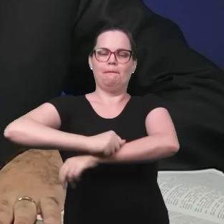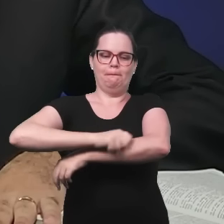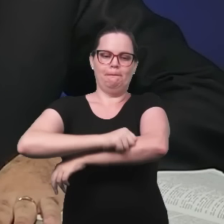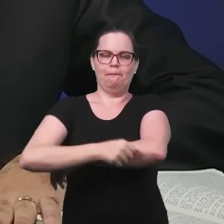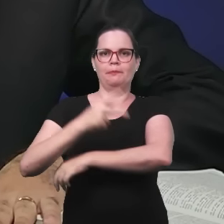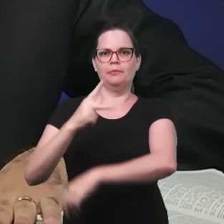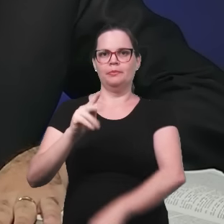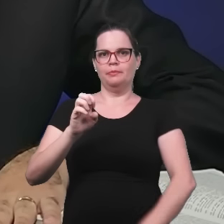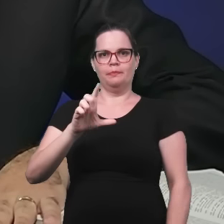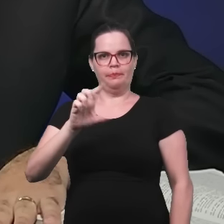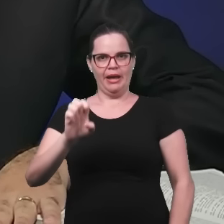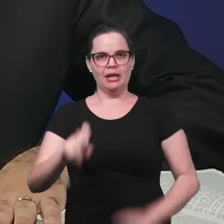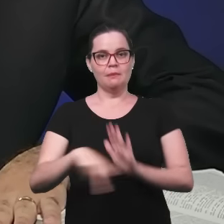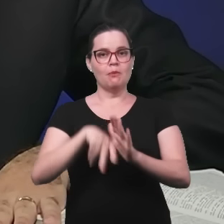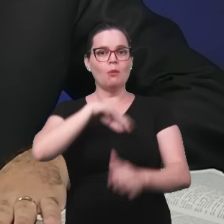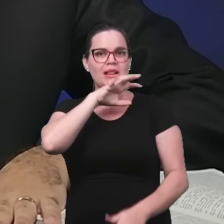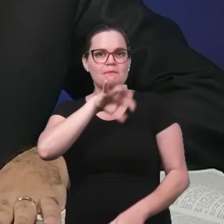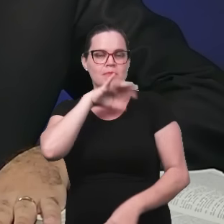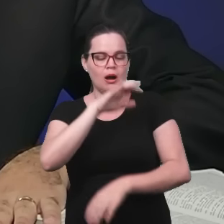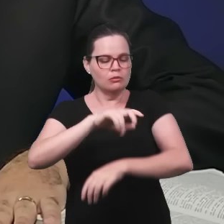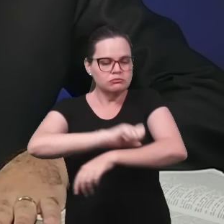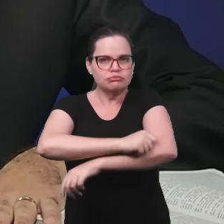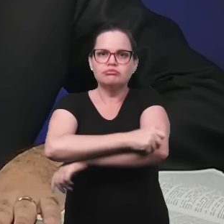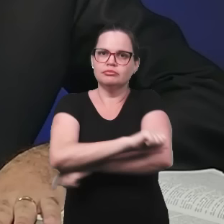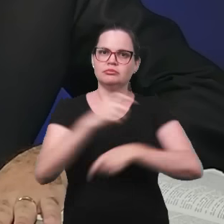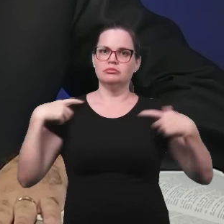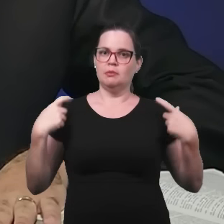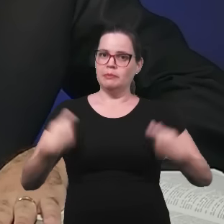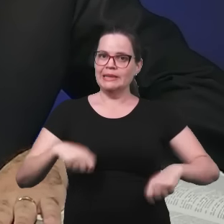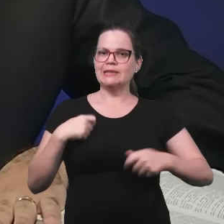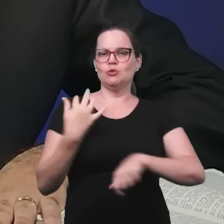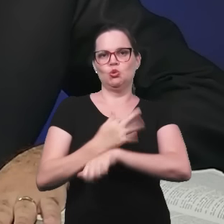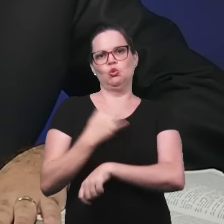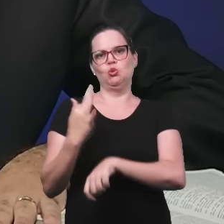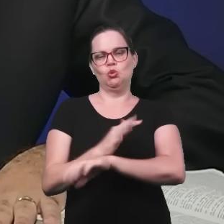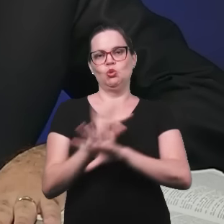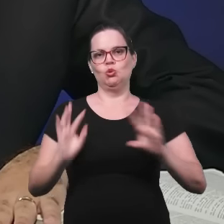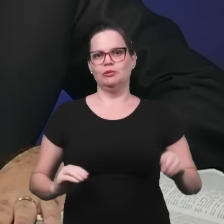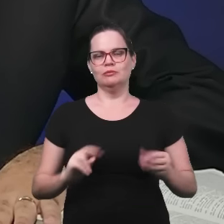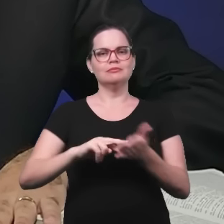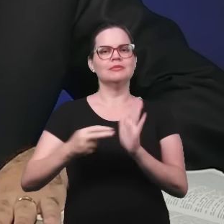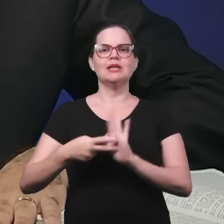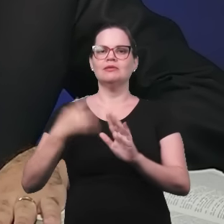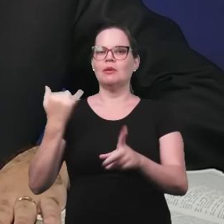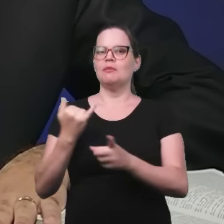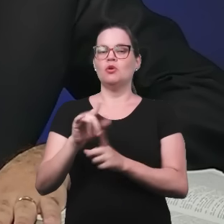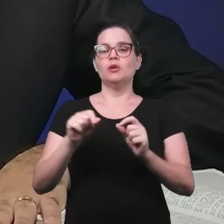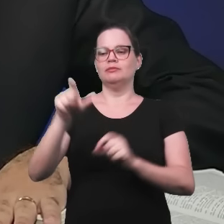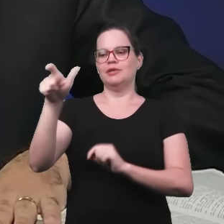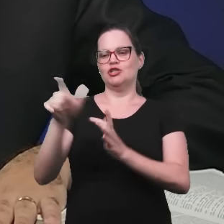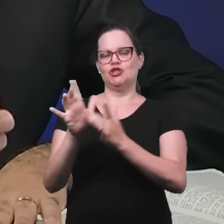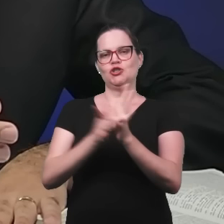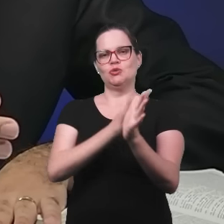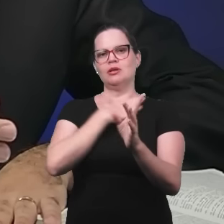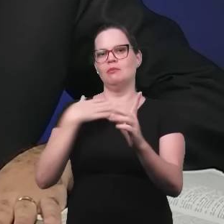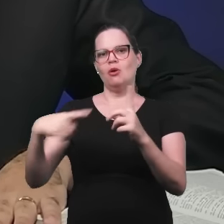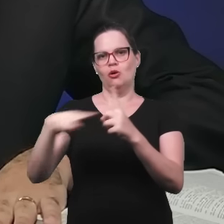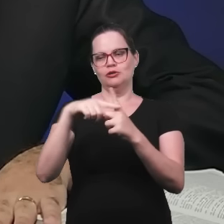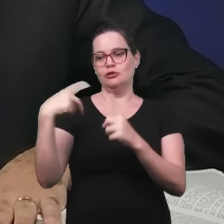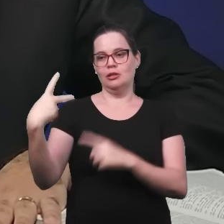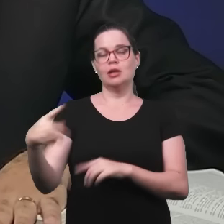E profeticamente aponta para o sacrifício de Jesus. Aquele que entregou a sua